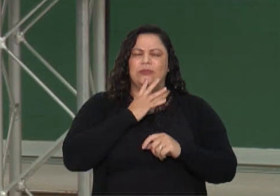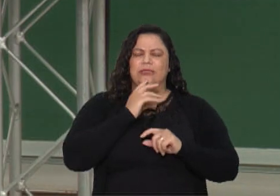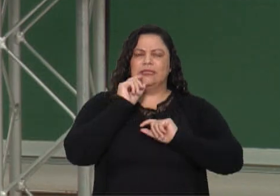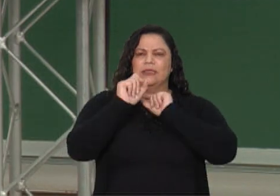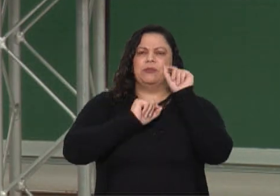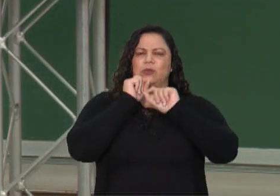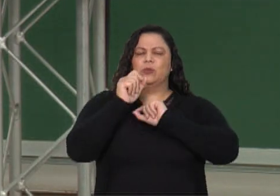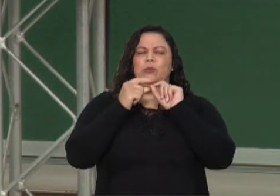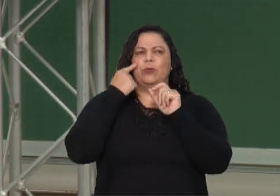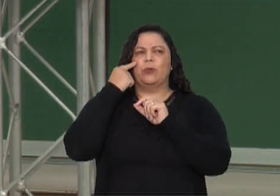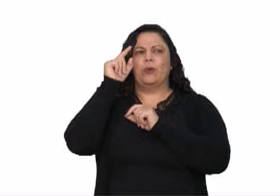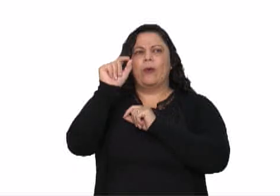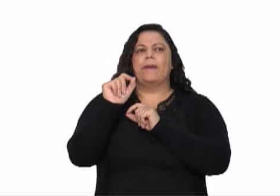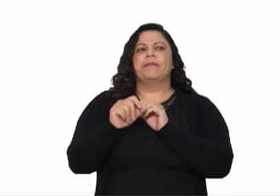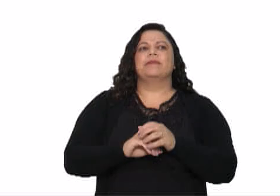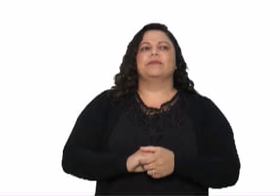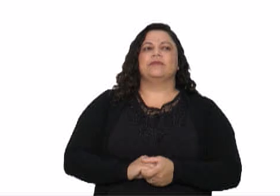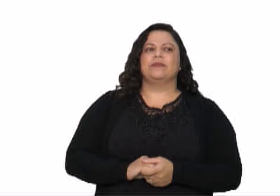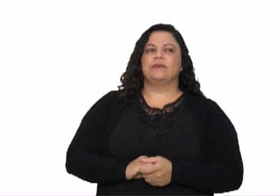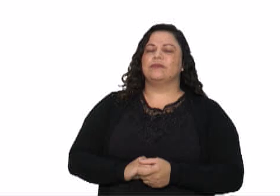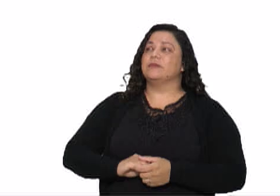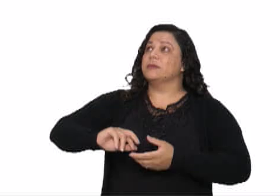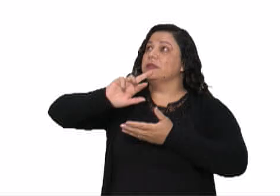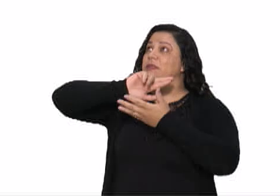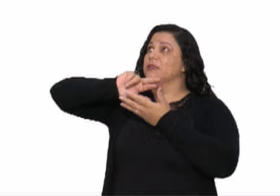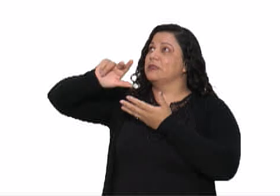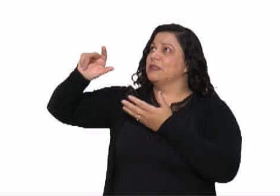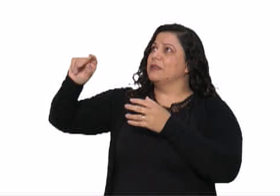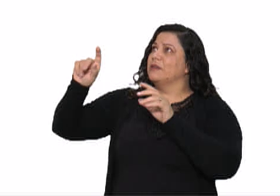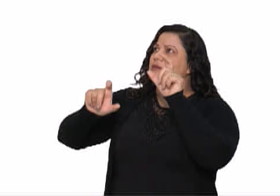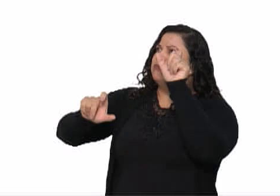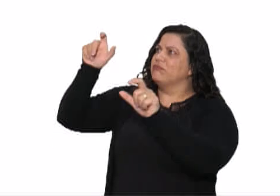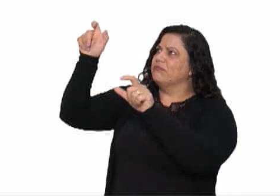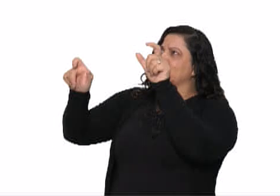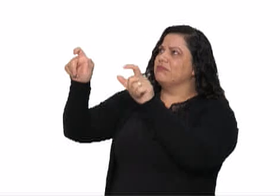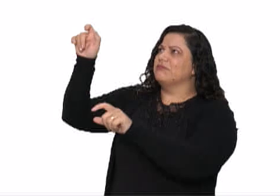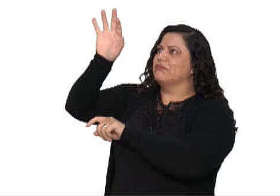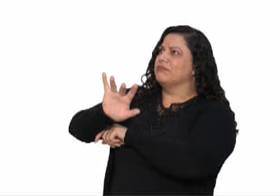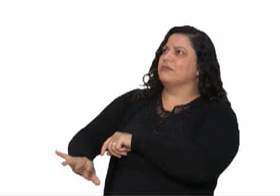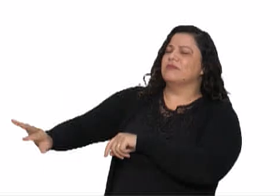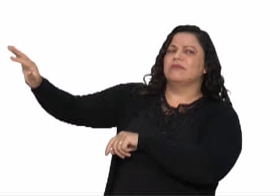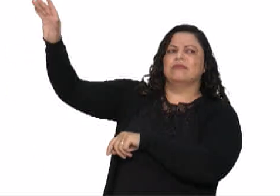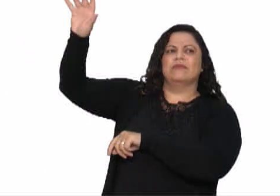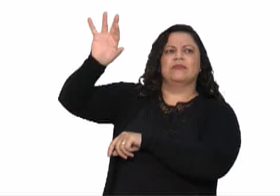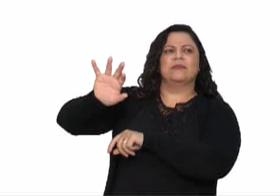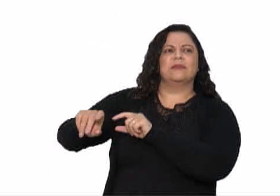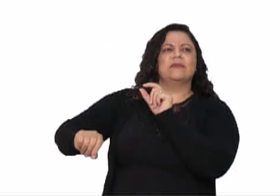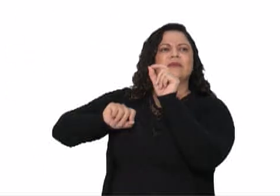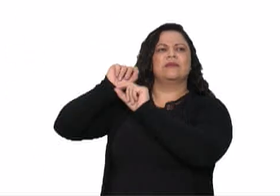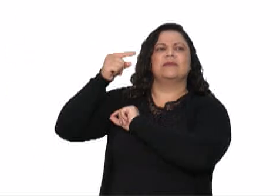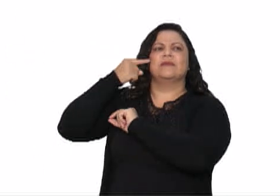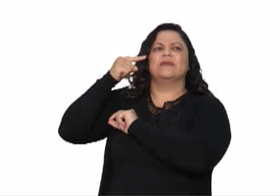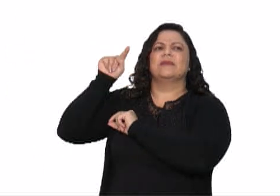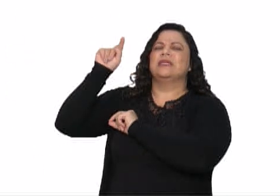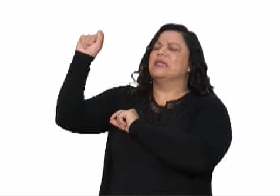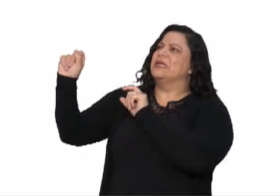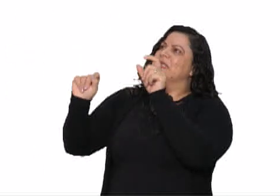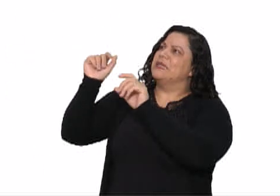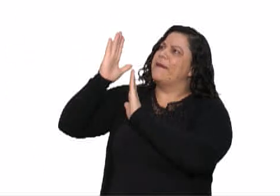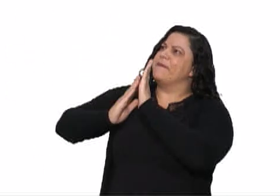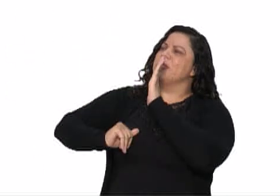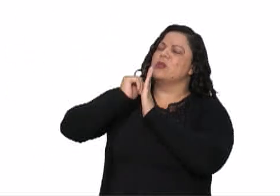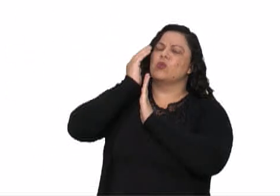Portinari. Olha só, então este painel aqui, né, é o Guerra. Neste painel, ele pintou